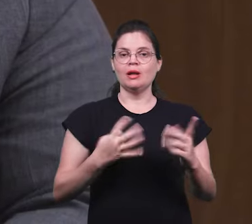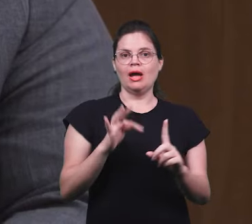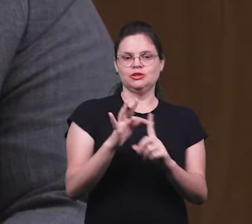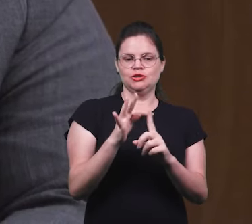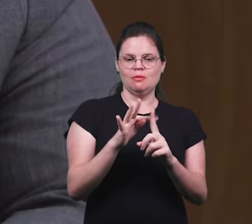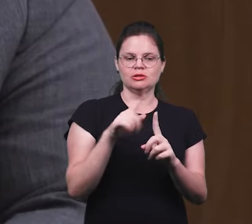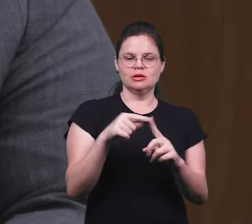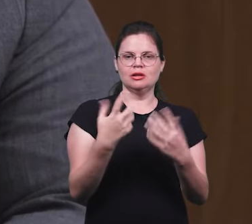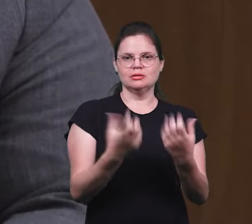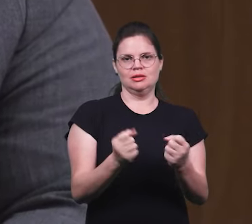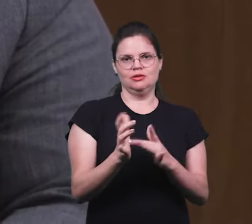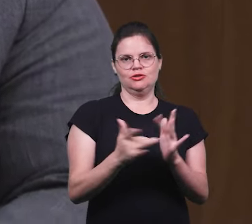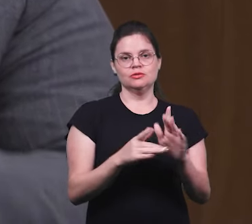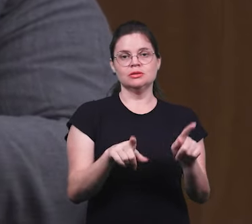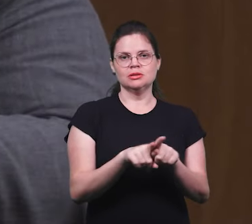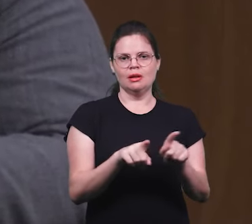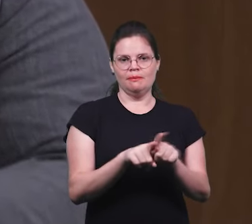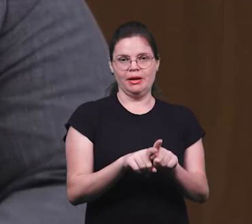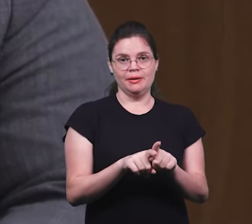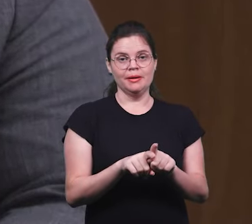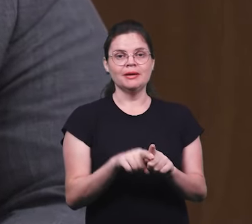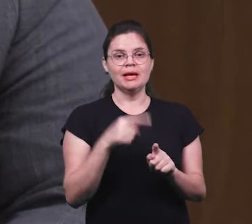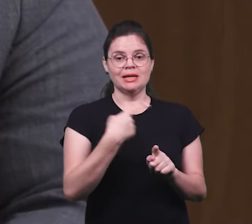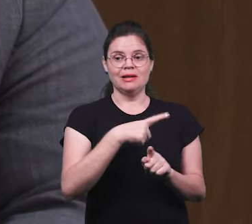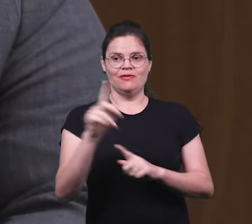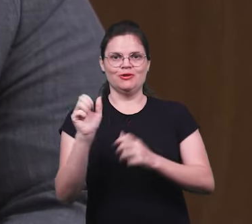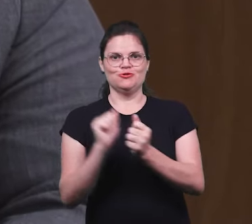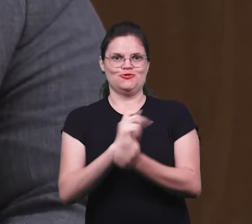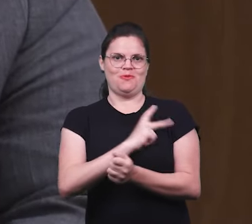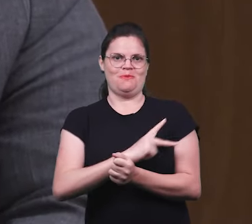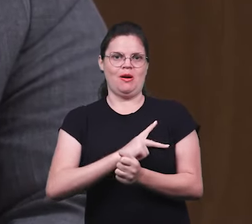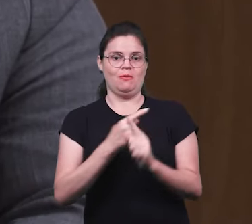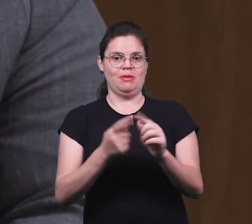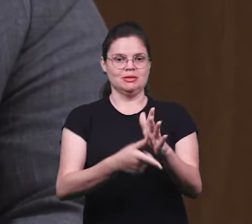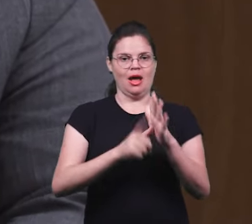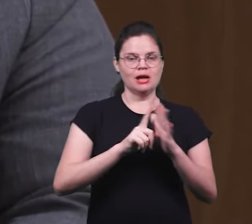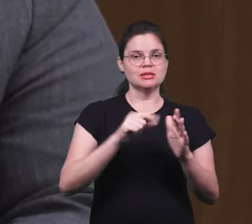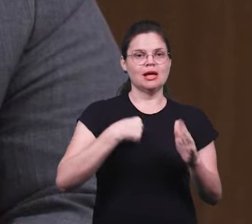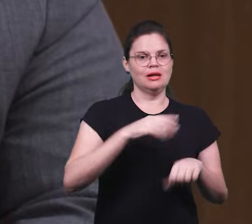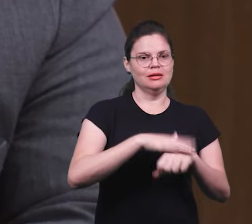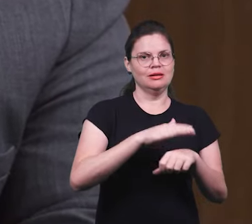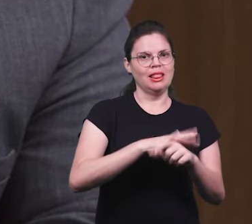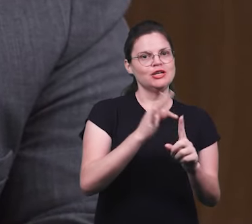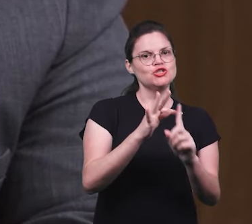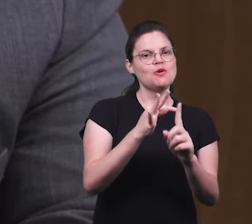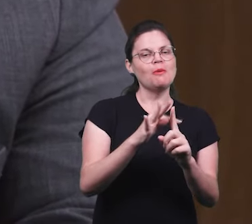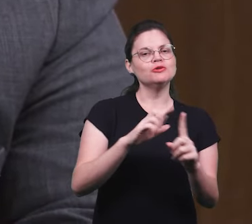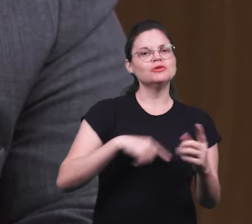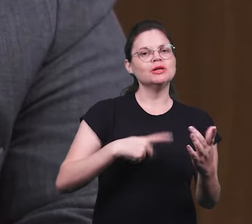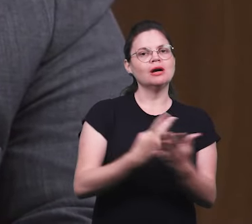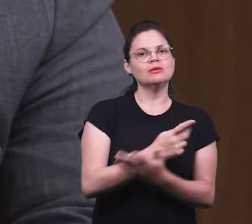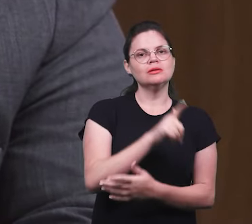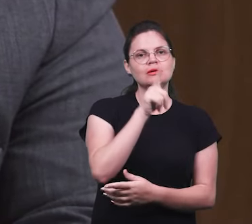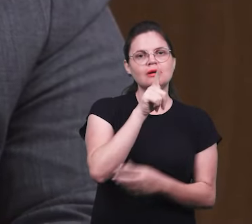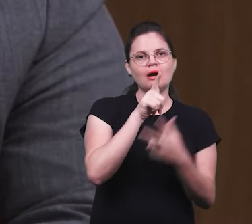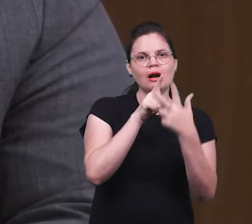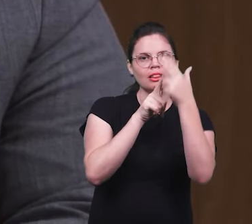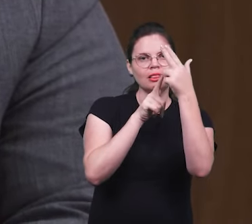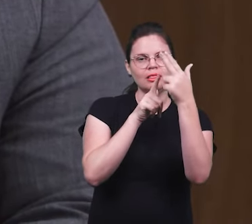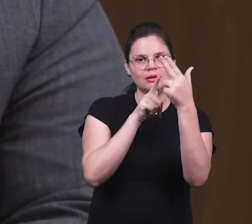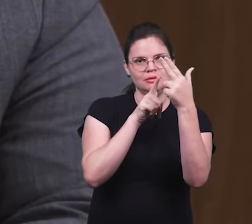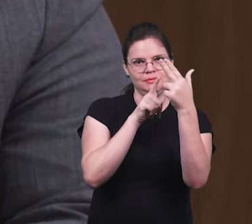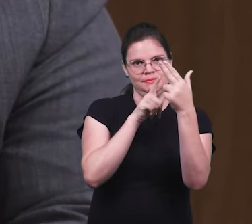Paulo, Silas e Lucas. É interessante porque ele se circuncidou. E no concílio de Jerusalém havia sido definido que não era